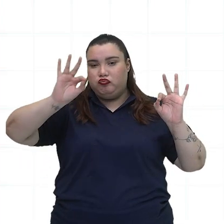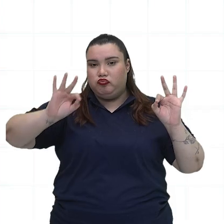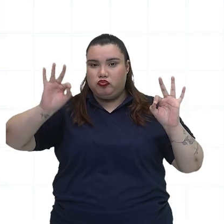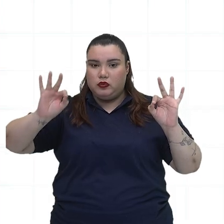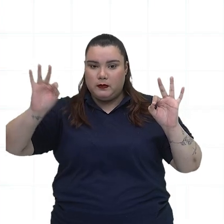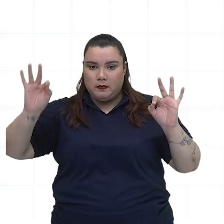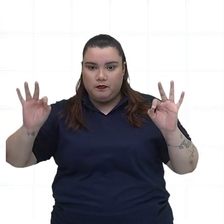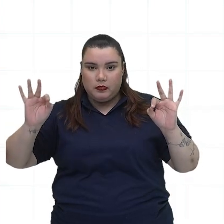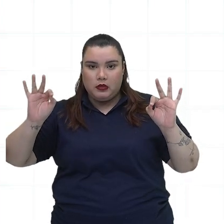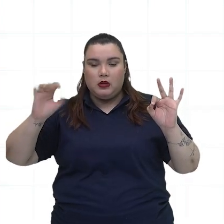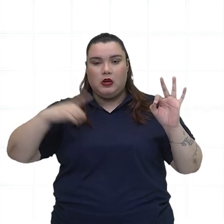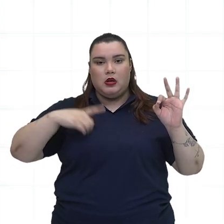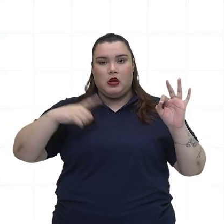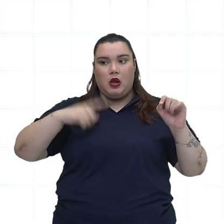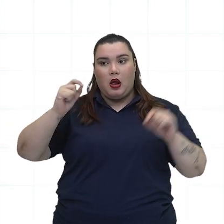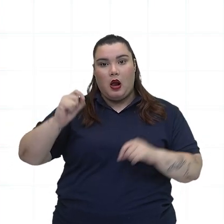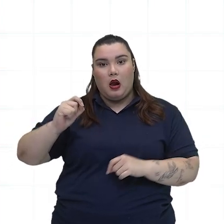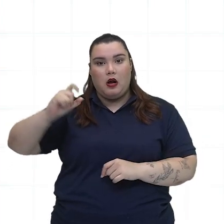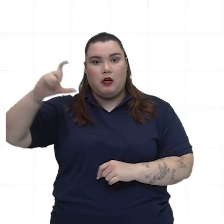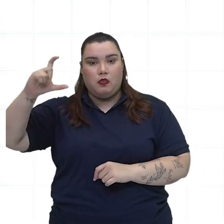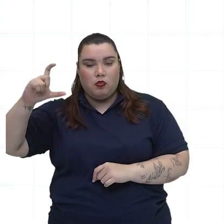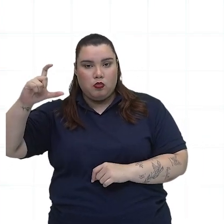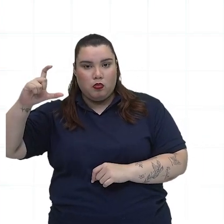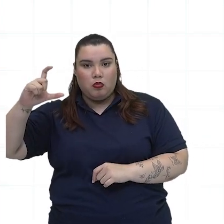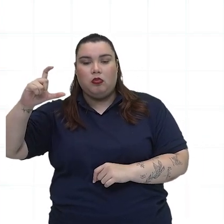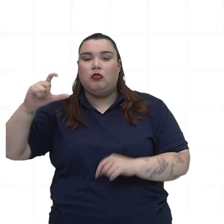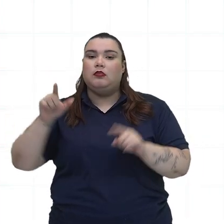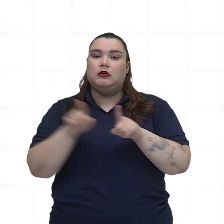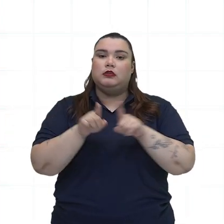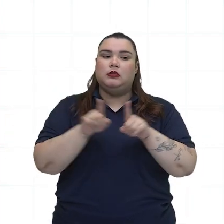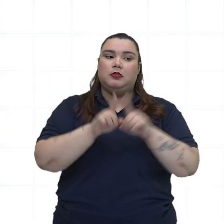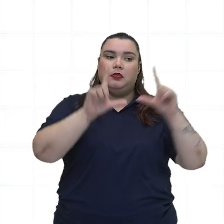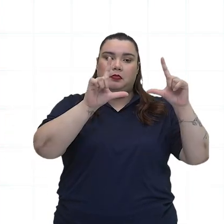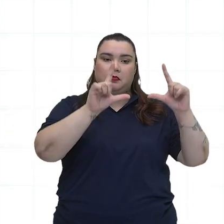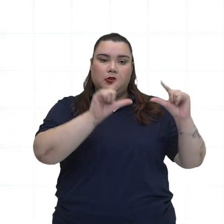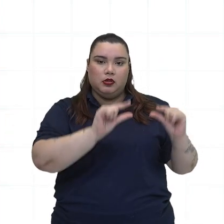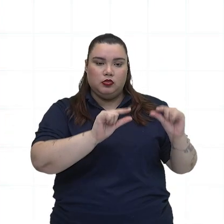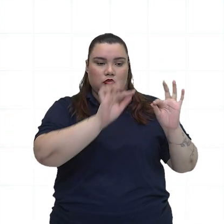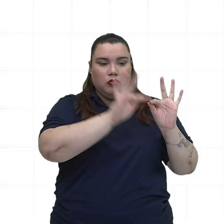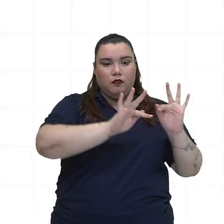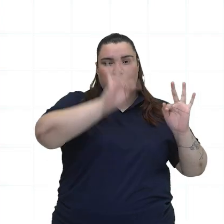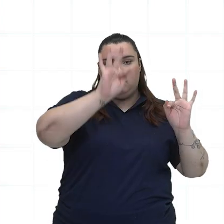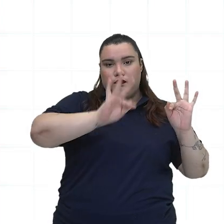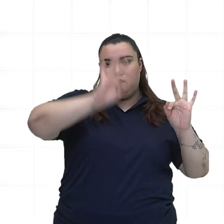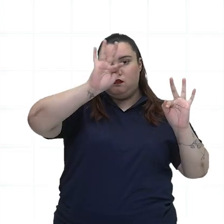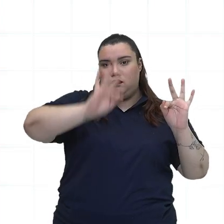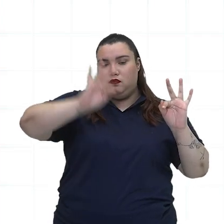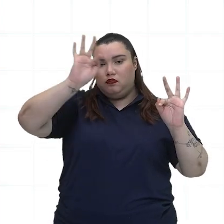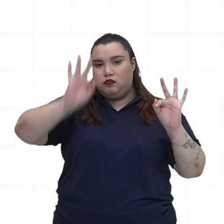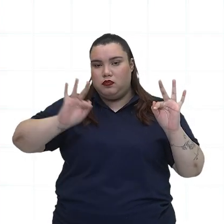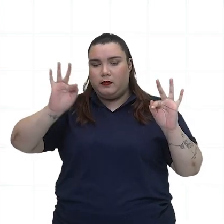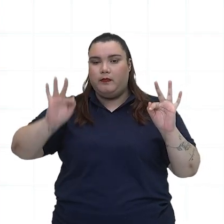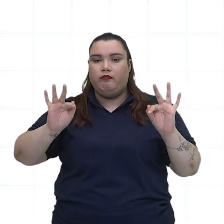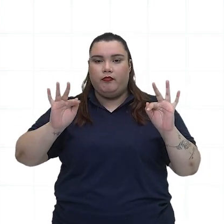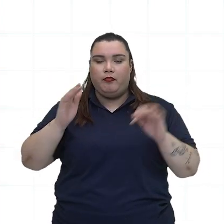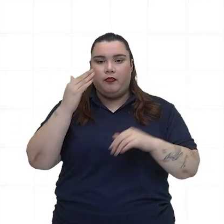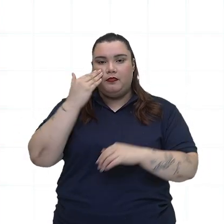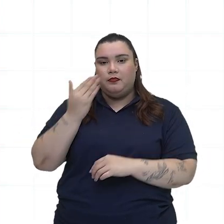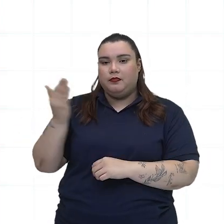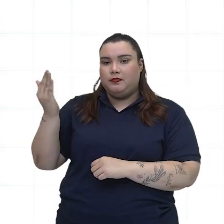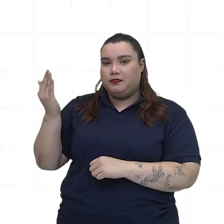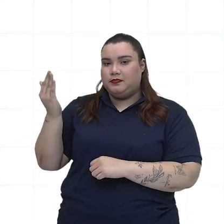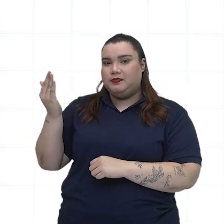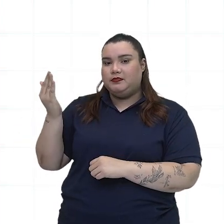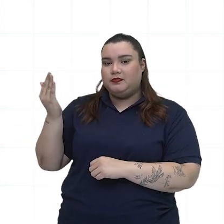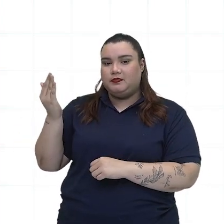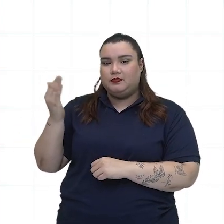som alto, que é um som agudo, e de um som baixo, que é um som grave.